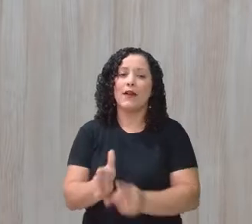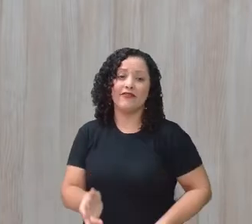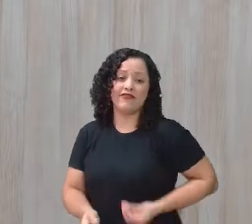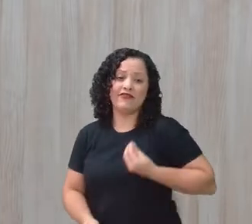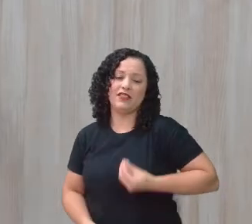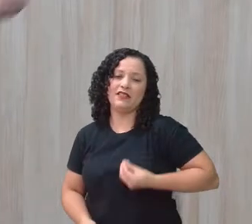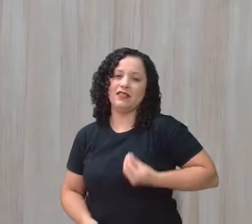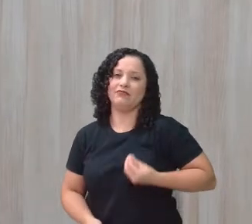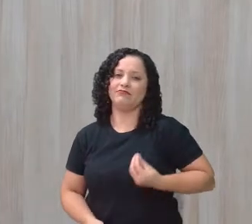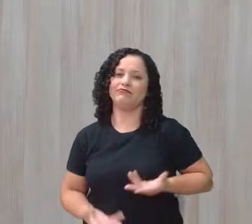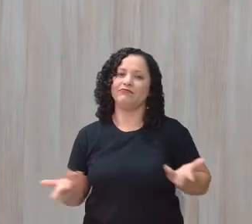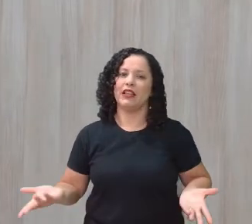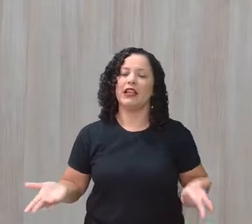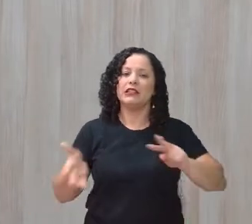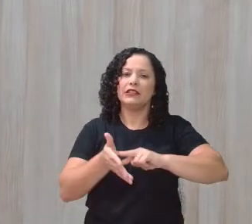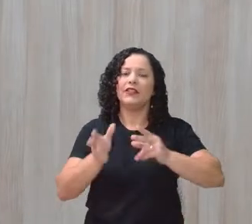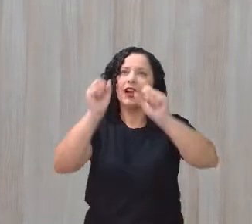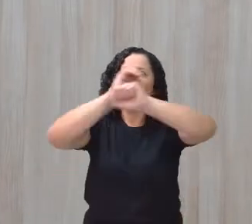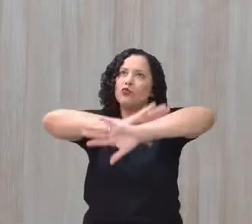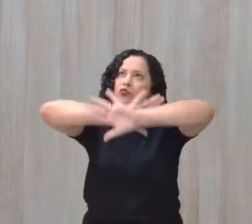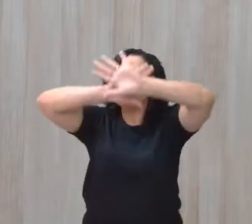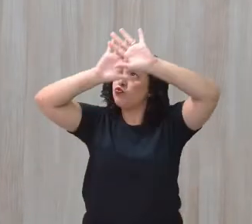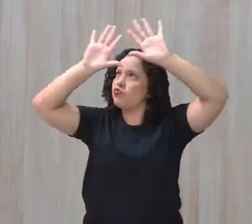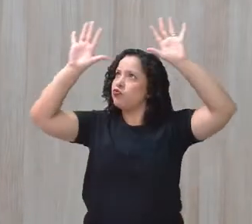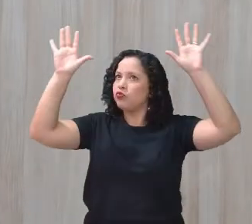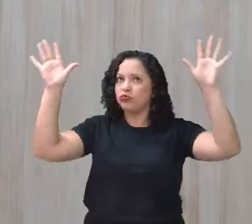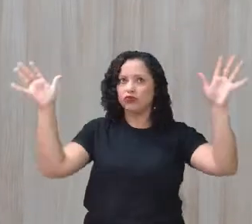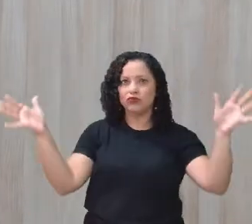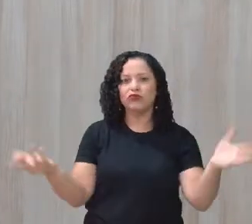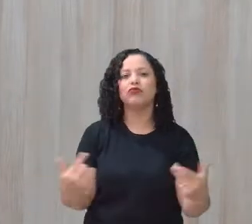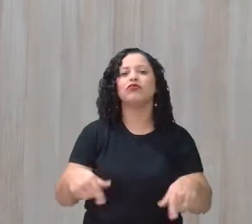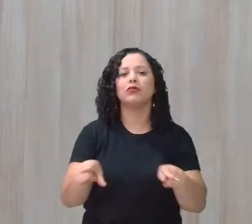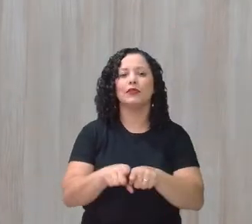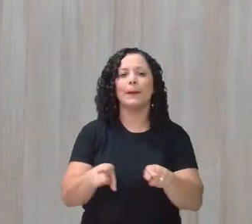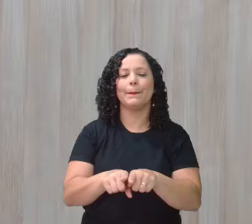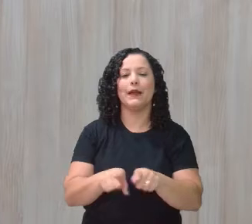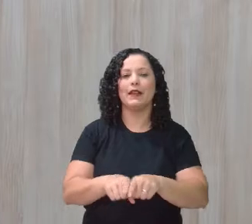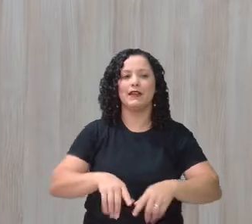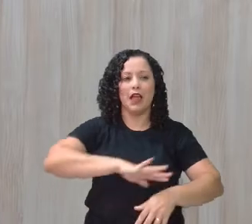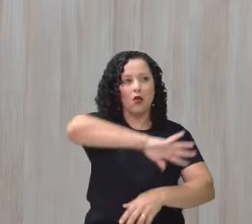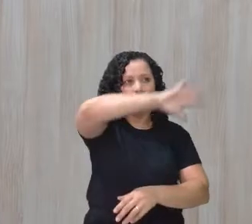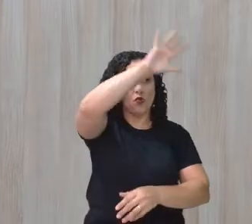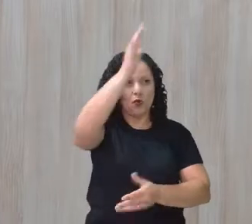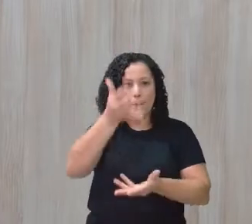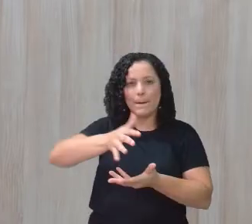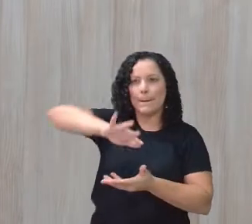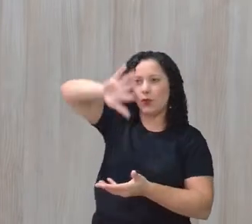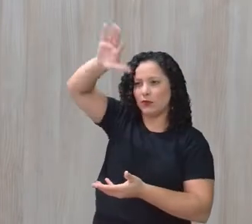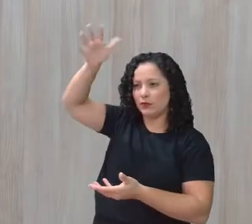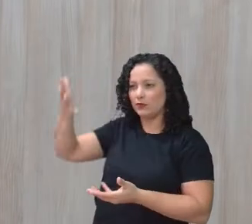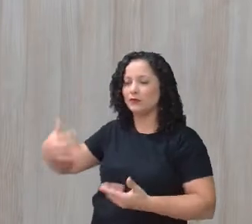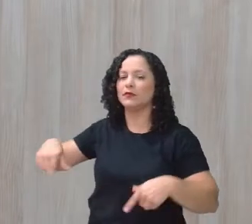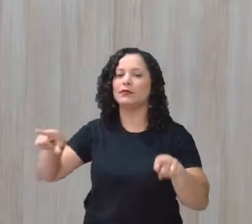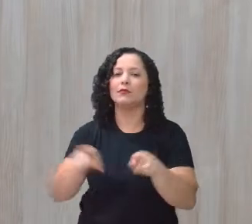camada. A gente já falou aqui de atmosfera, falou da geosfera, né? Então, e da